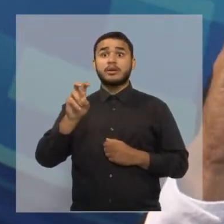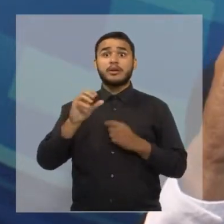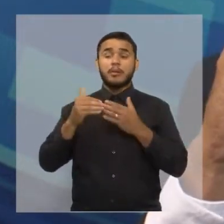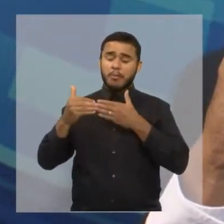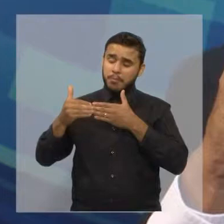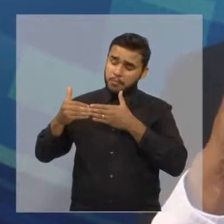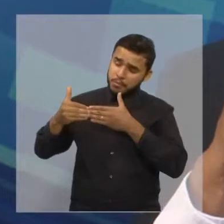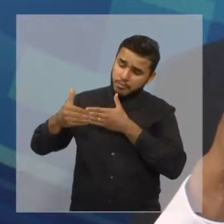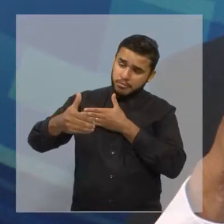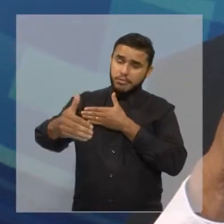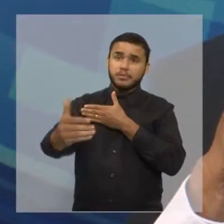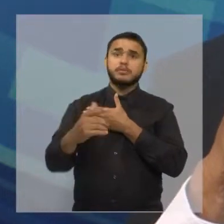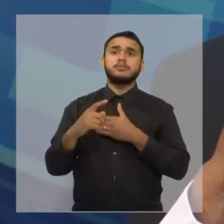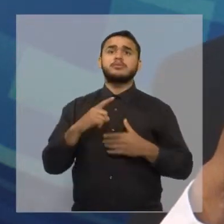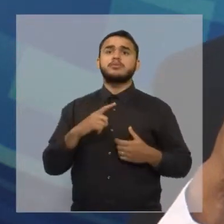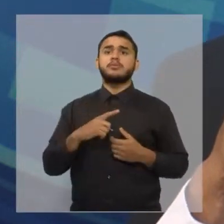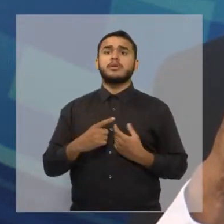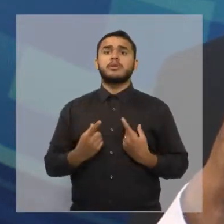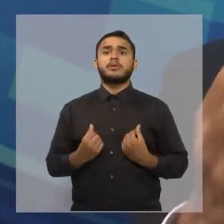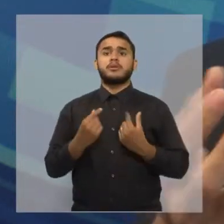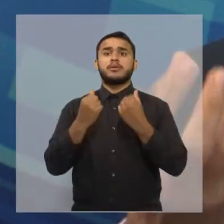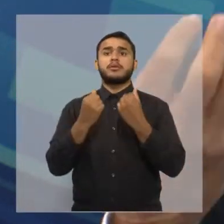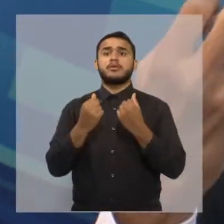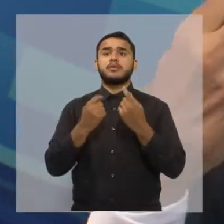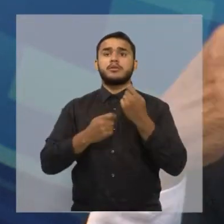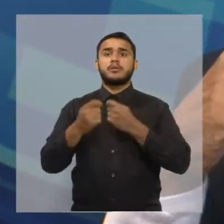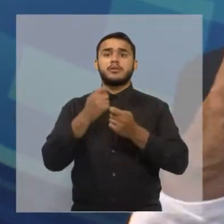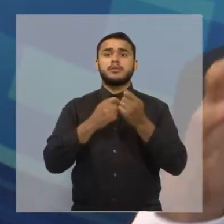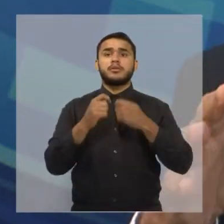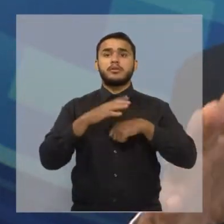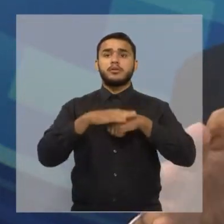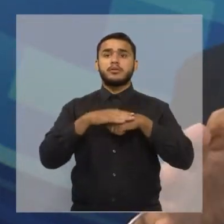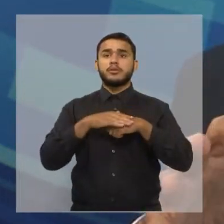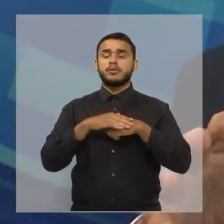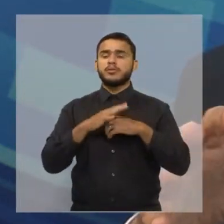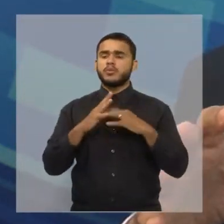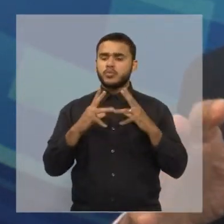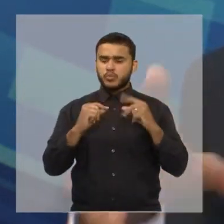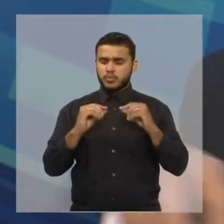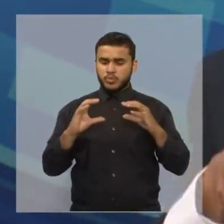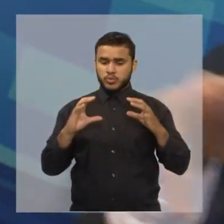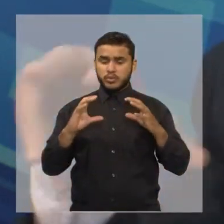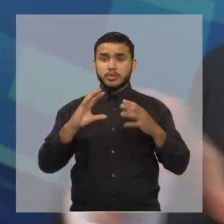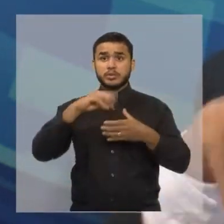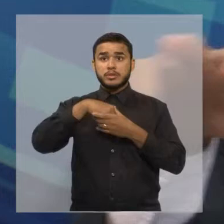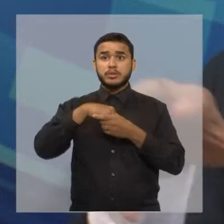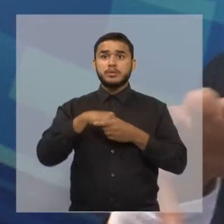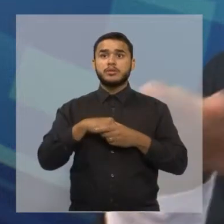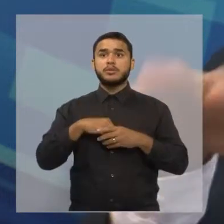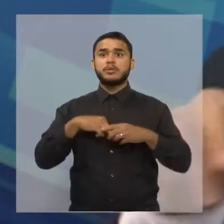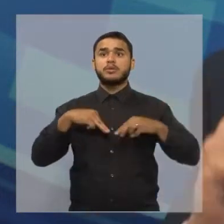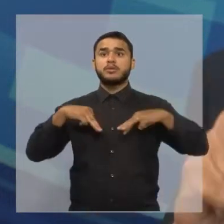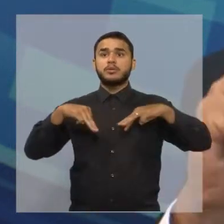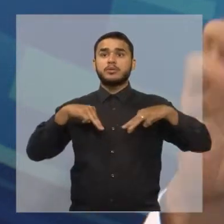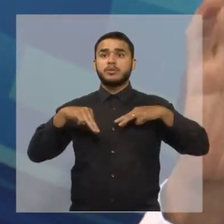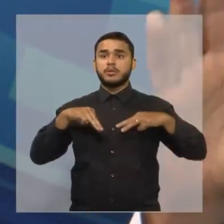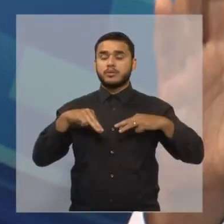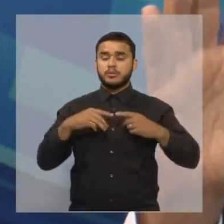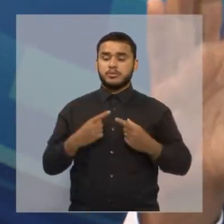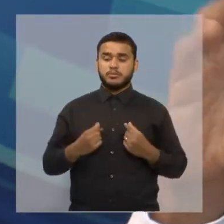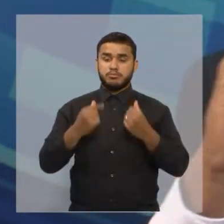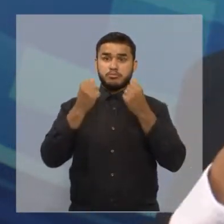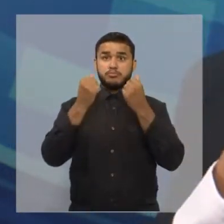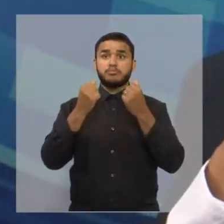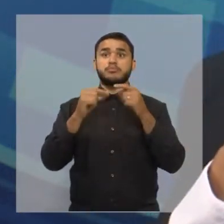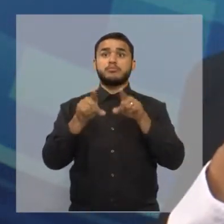tem uma política econômica internamente harmônica, porque juntou os ministérios de economia todos num ministério